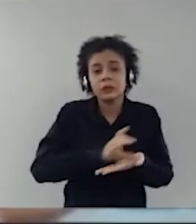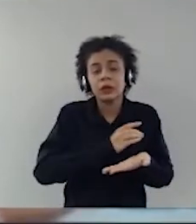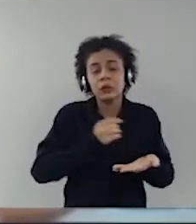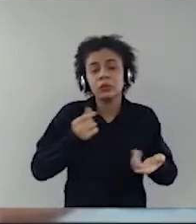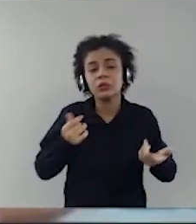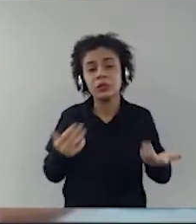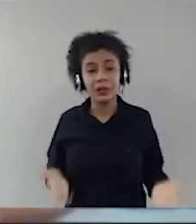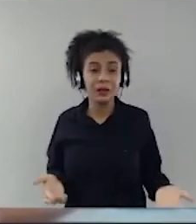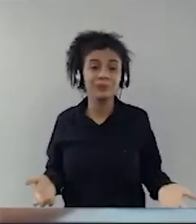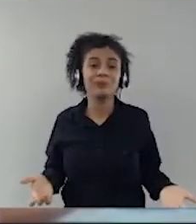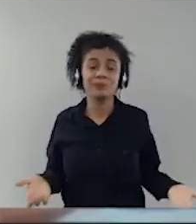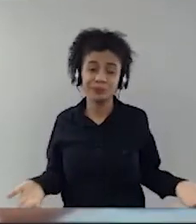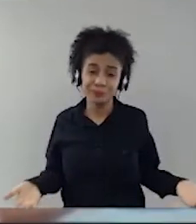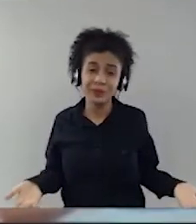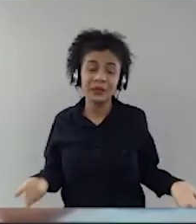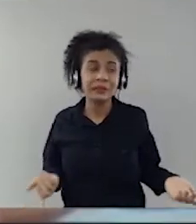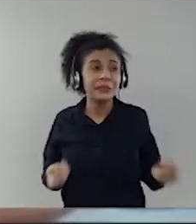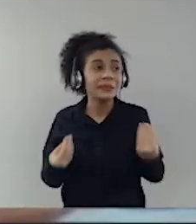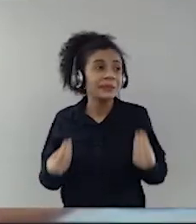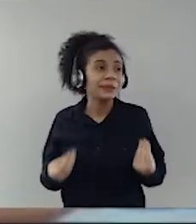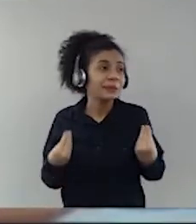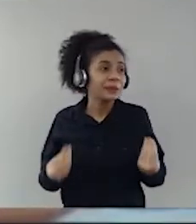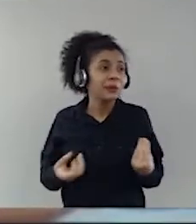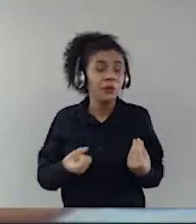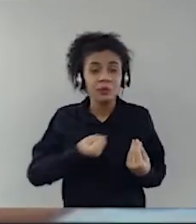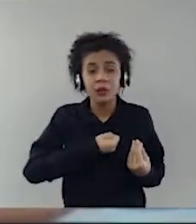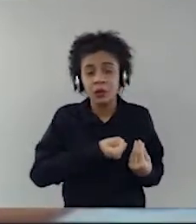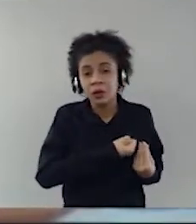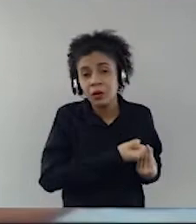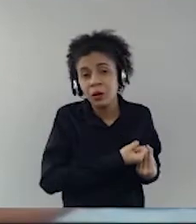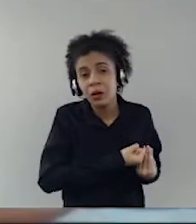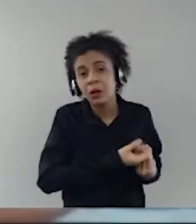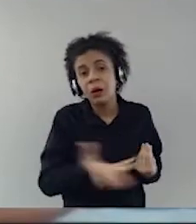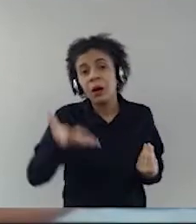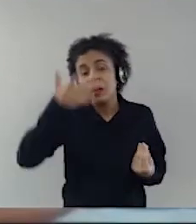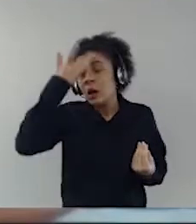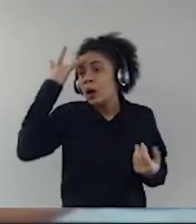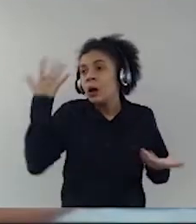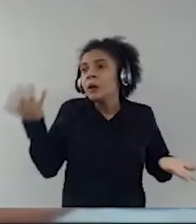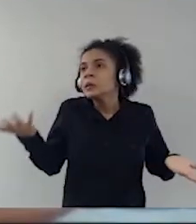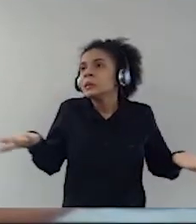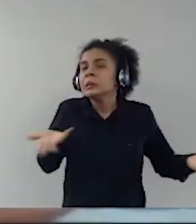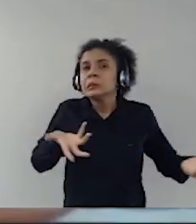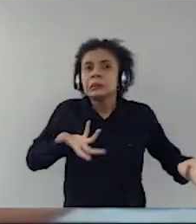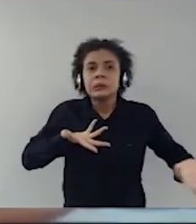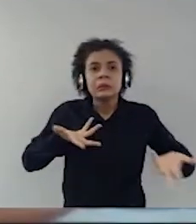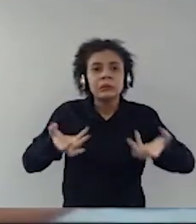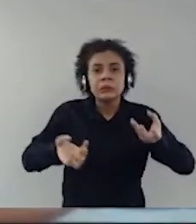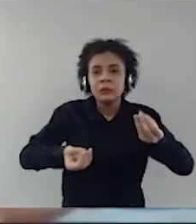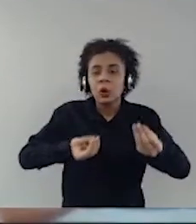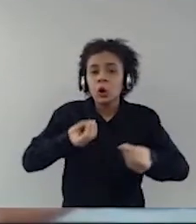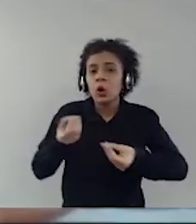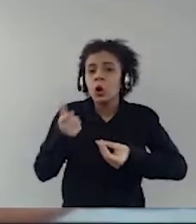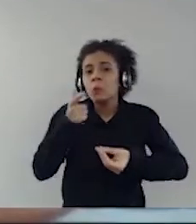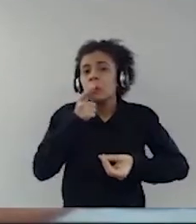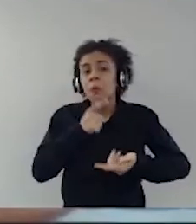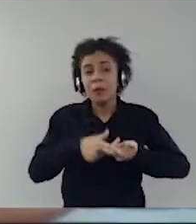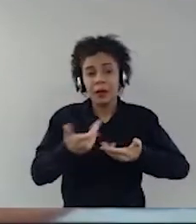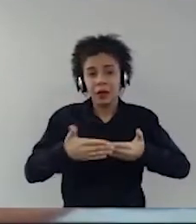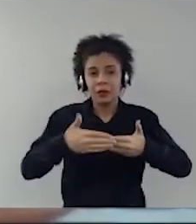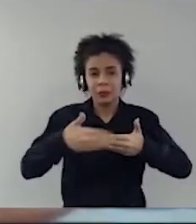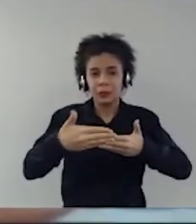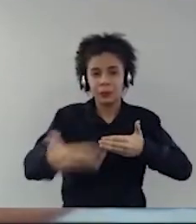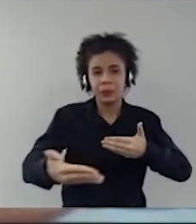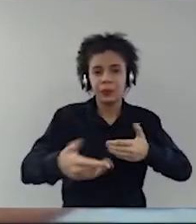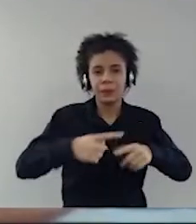acessar. E é impressionante o número, e essas pessoas realmente ficaram no limbo, porque agora essa prorrogação do